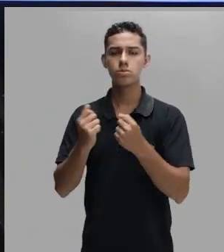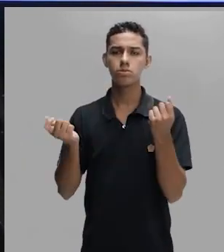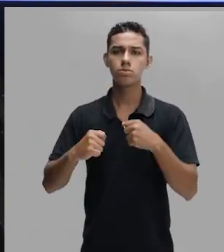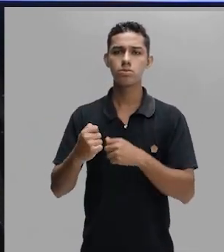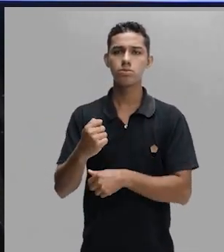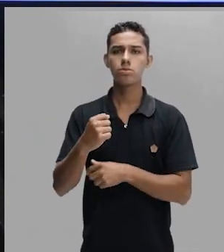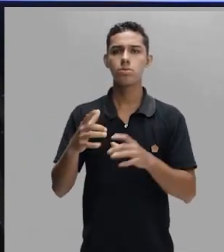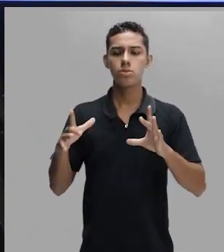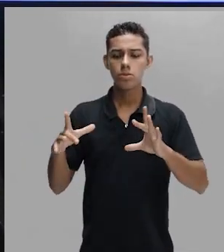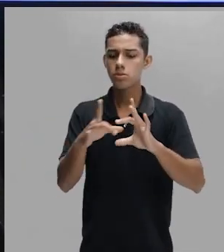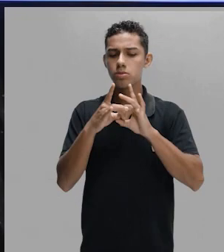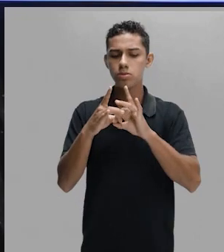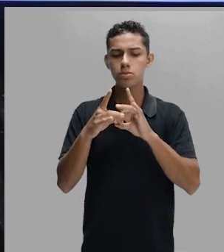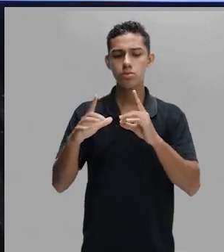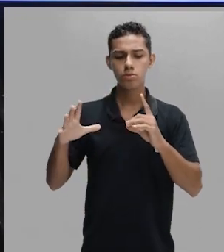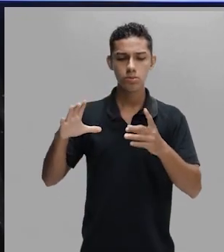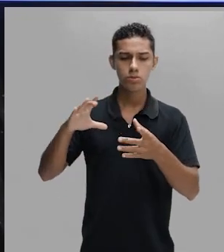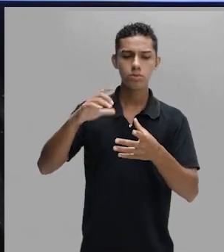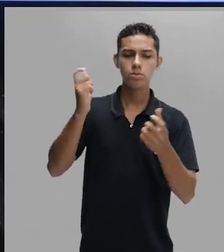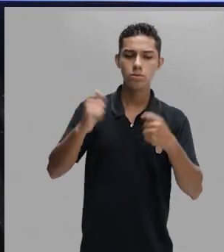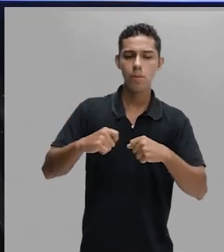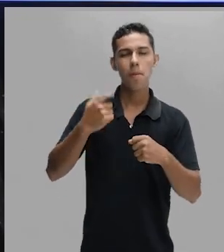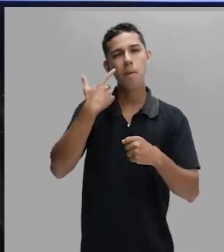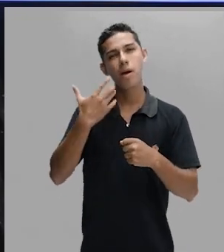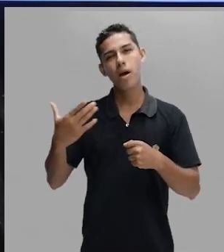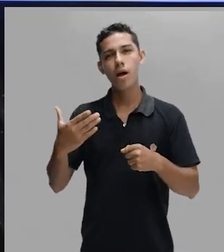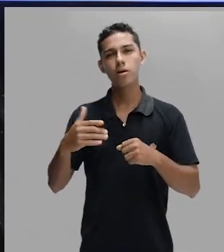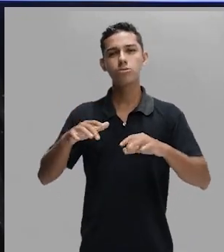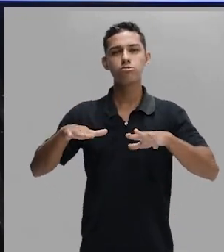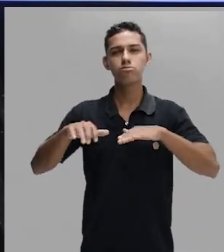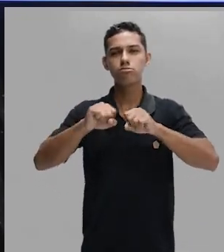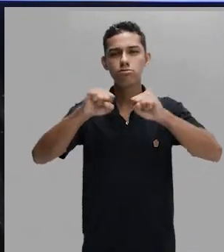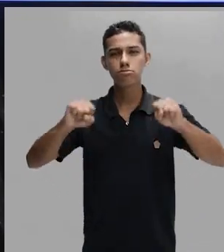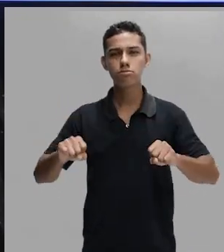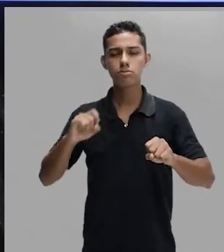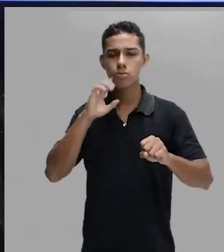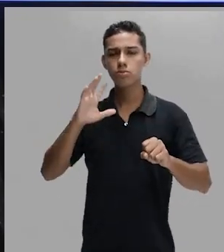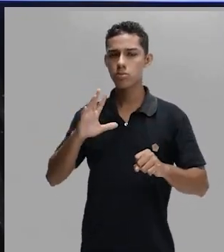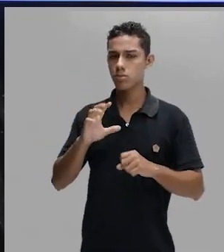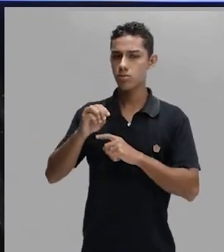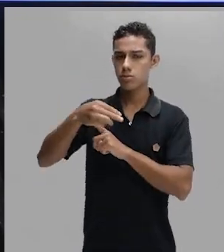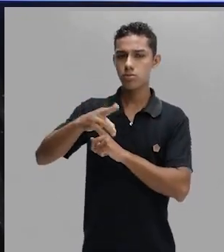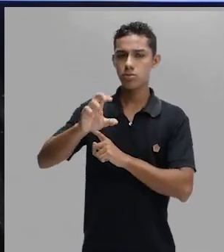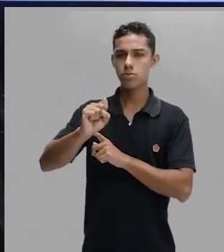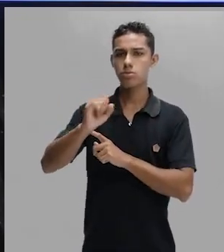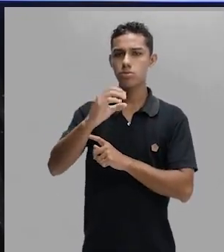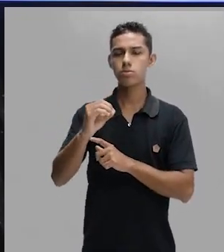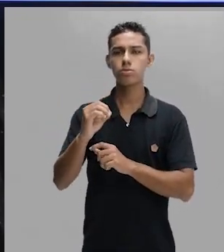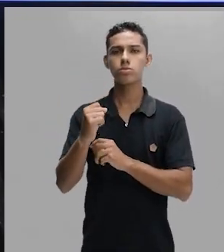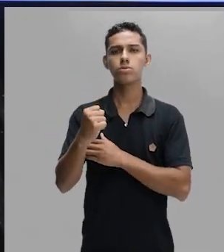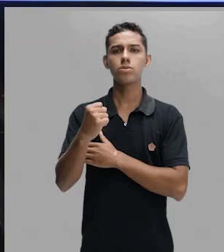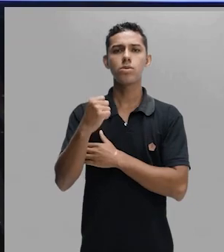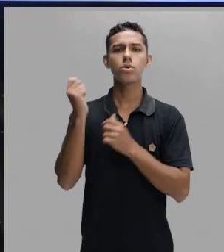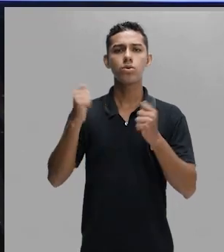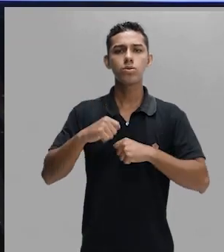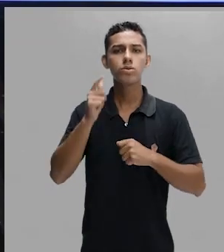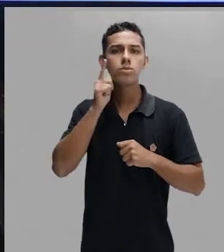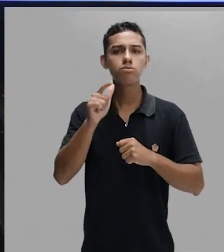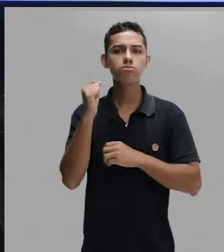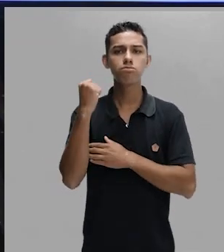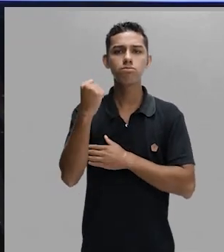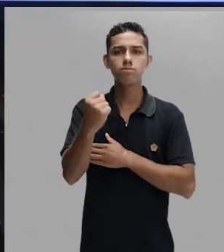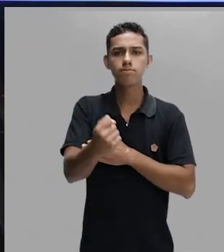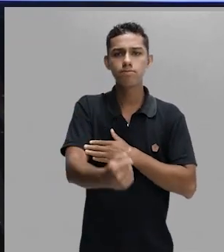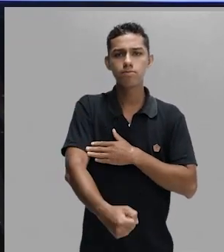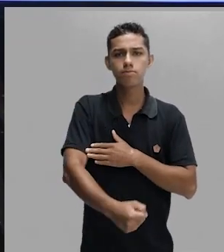a união do sistema esquelético com o sistema muscular faz o sistema musculoesquelético, faz com que nós tenhamos o quê? Movimentos, com que